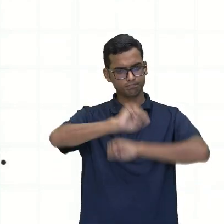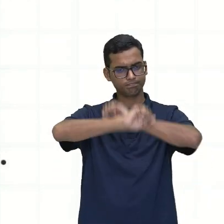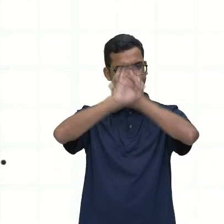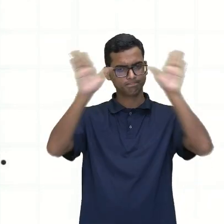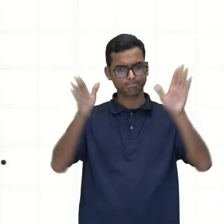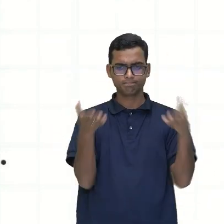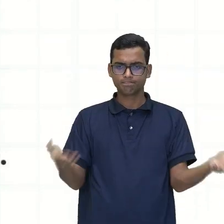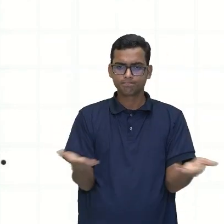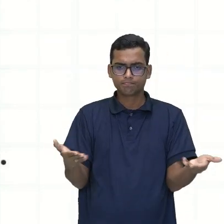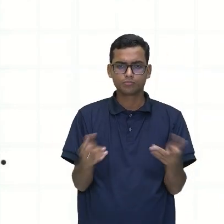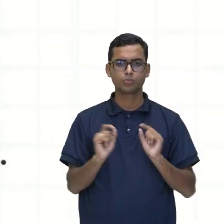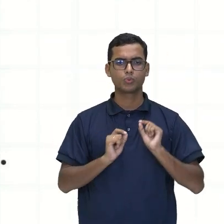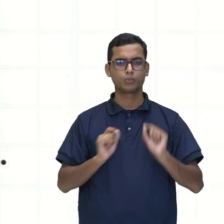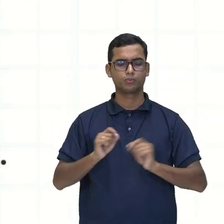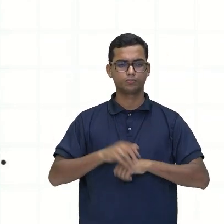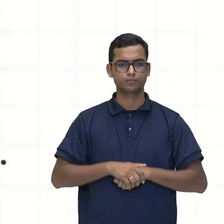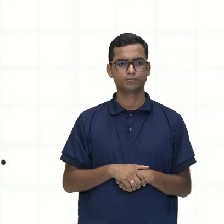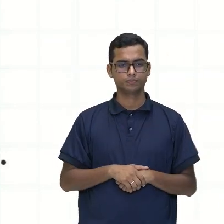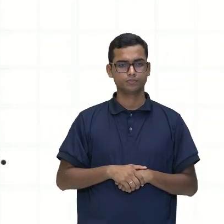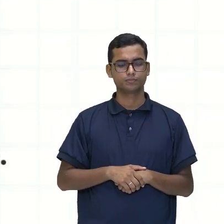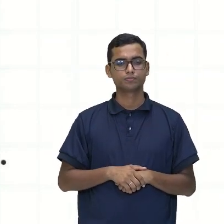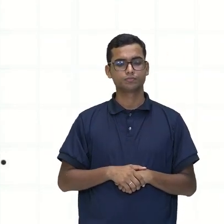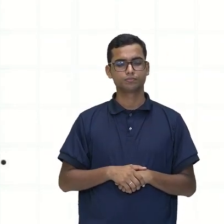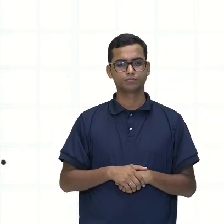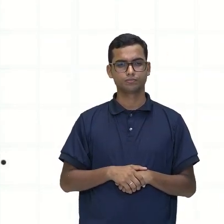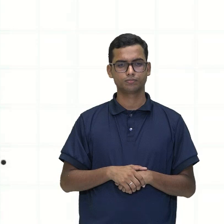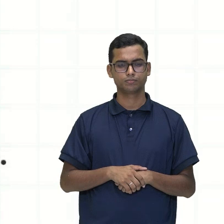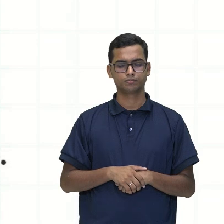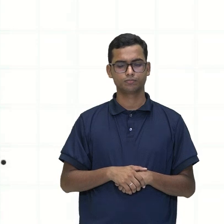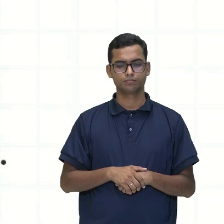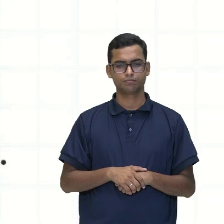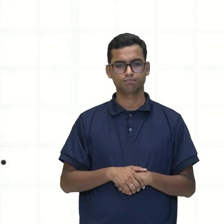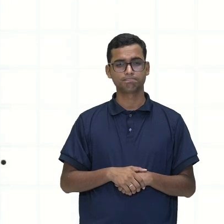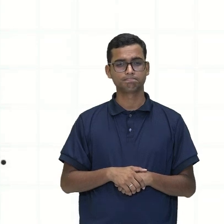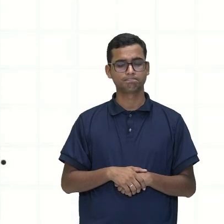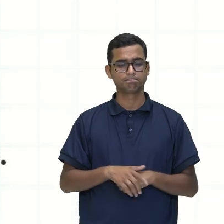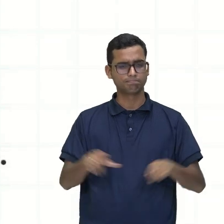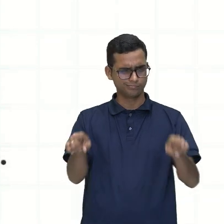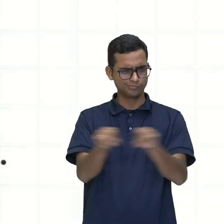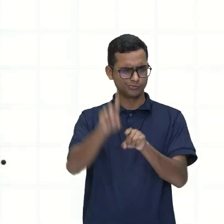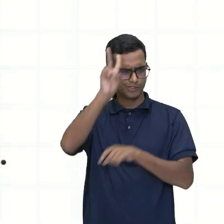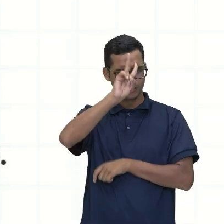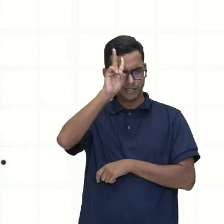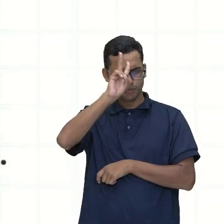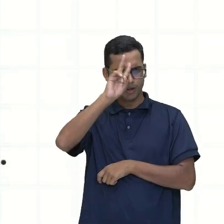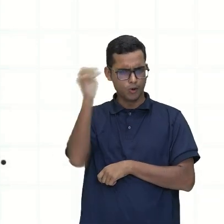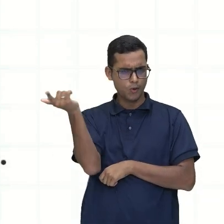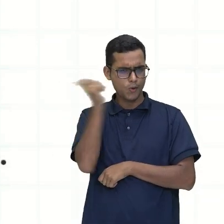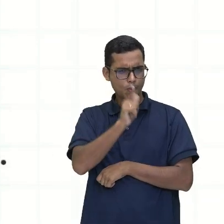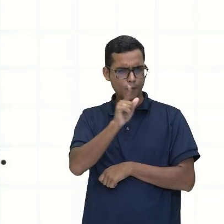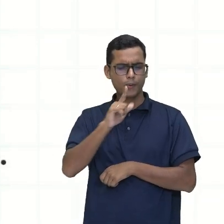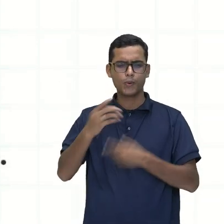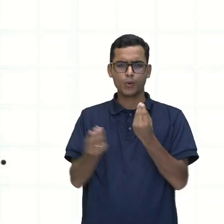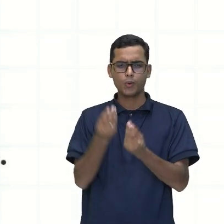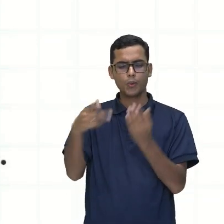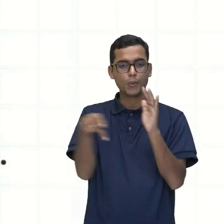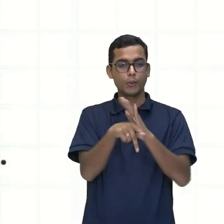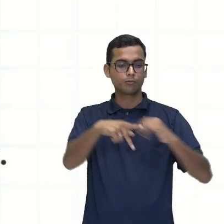Então, já está bem claro aí para vocês, já conseguiram relembrar um pouquinho desses pronomes com função